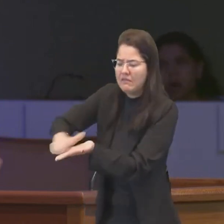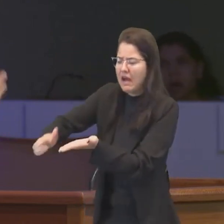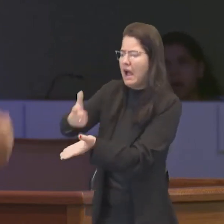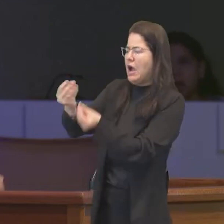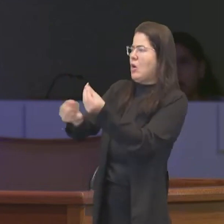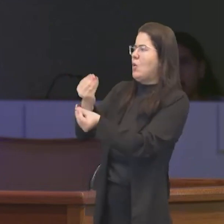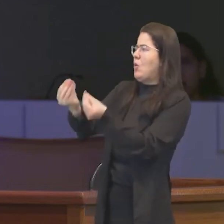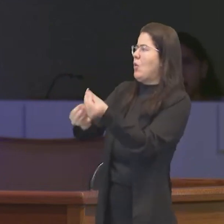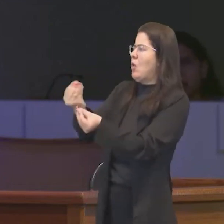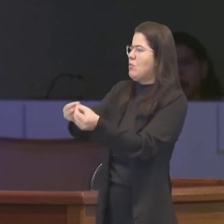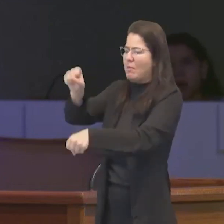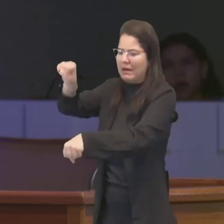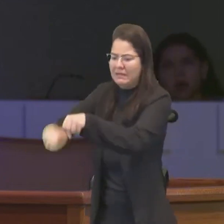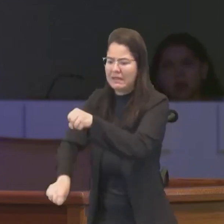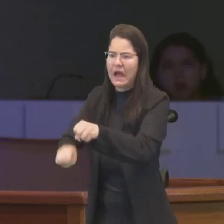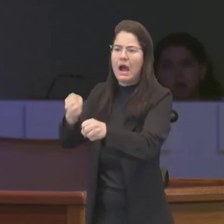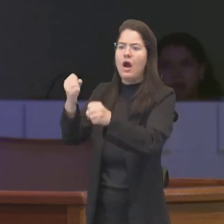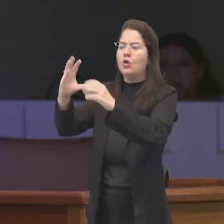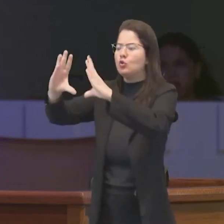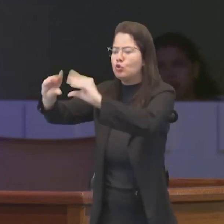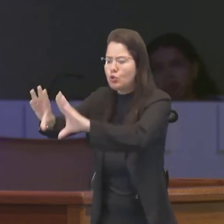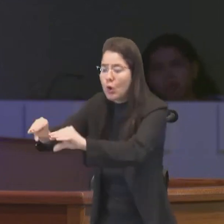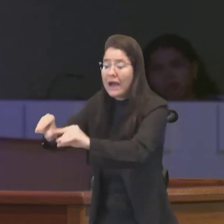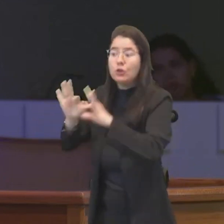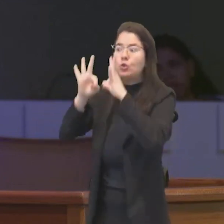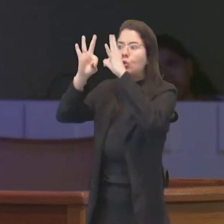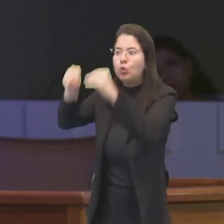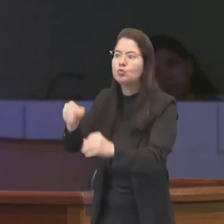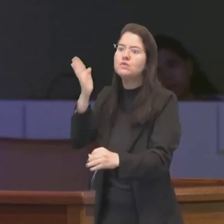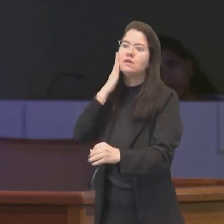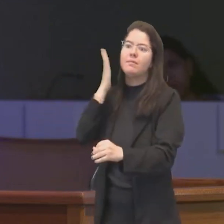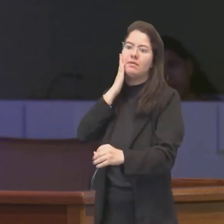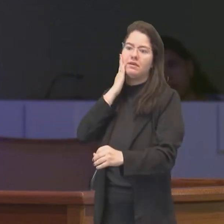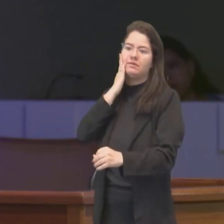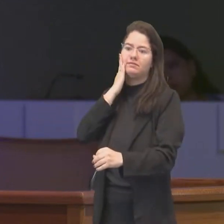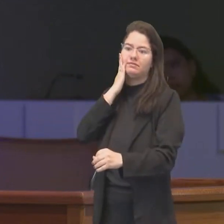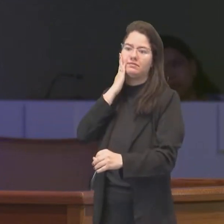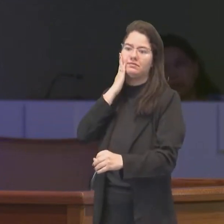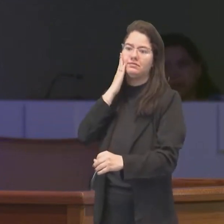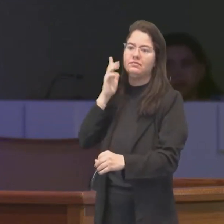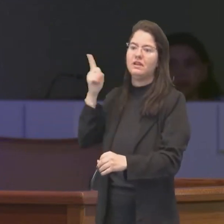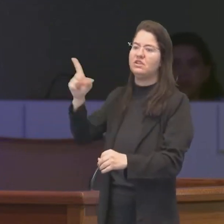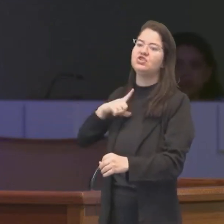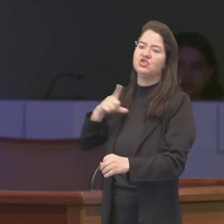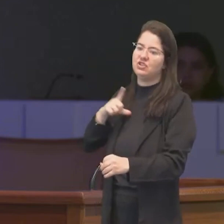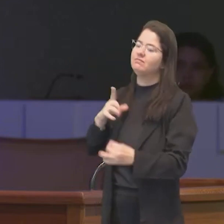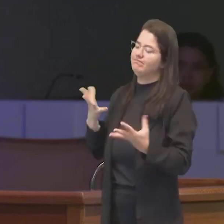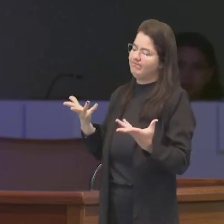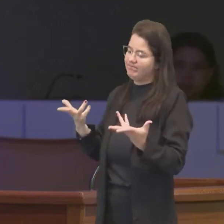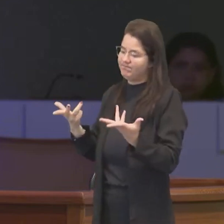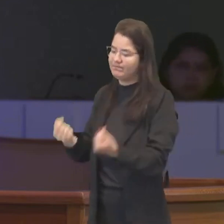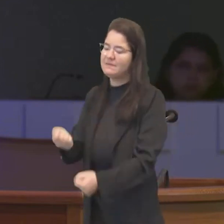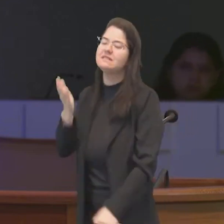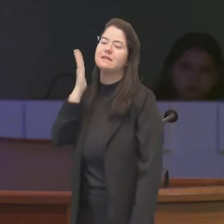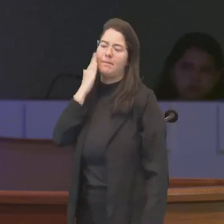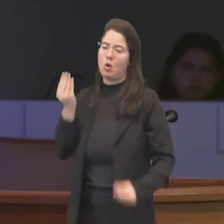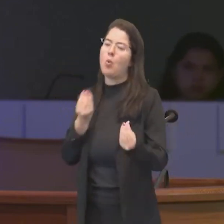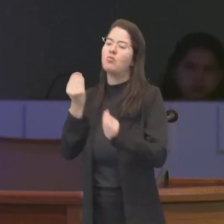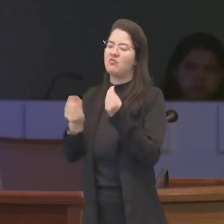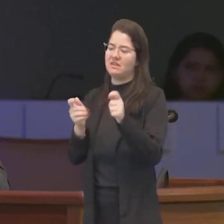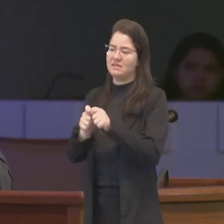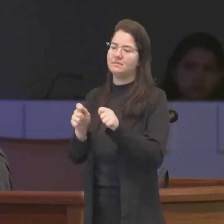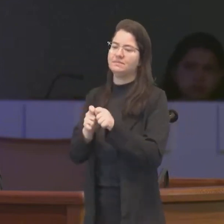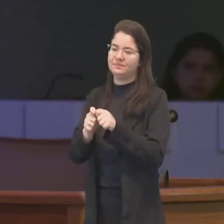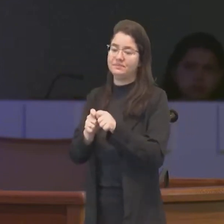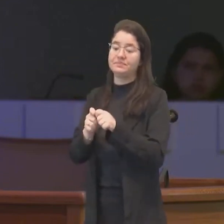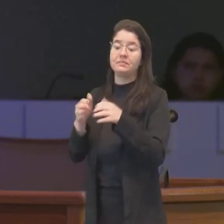oferecer, onde tocar no animal, e tudo isso era importante, então eles tinham uma habilidade nesse sentido. E eles